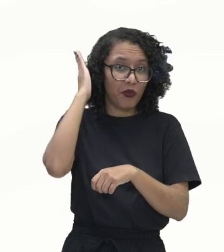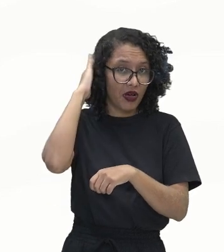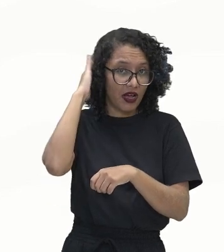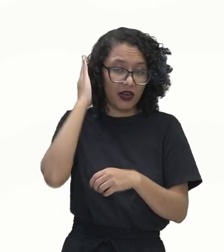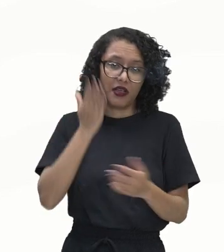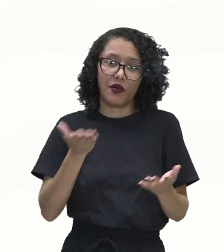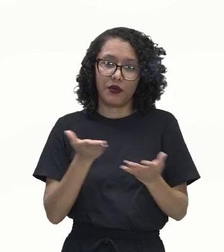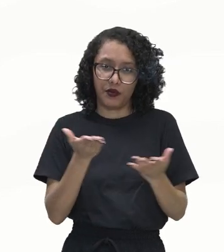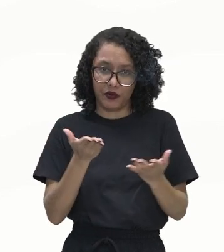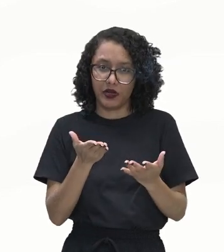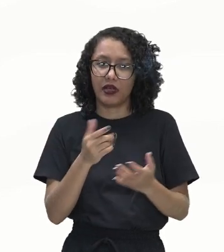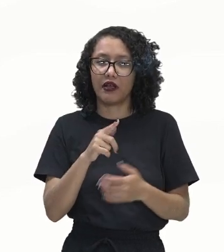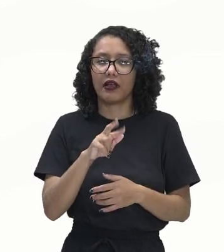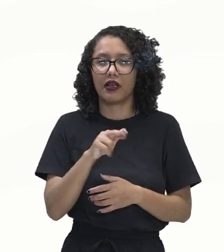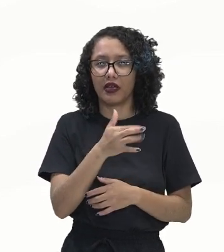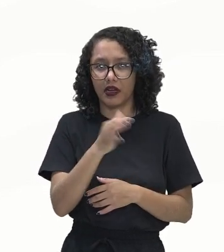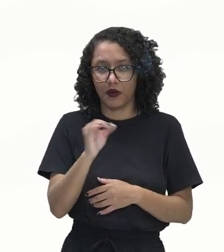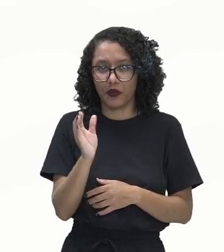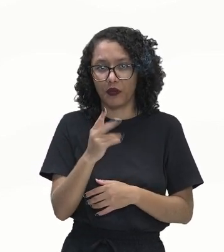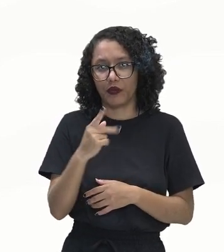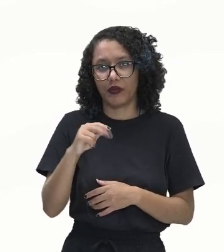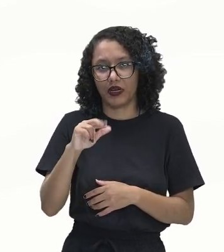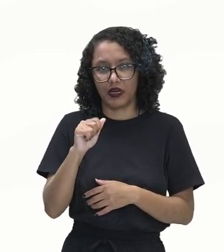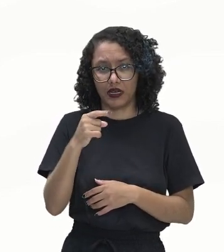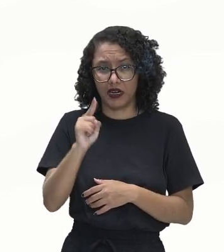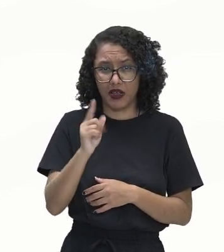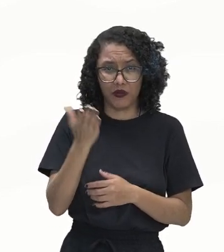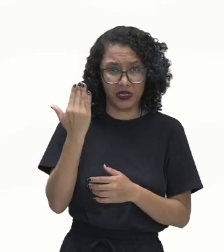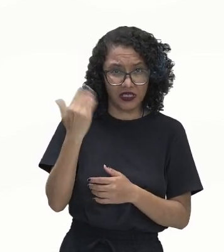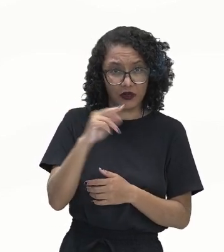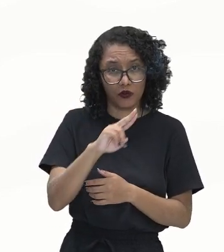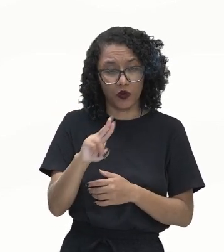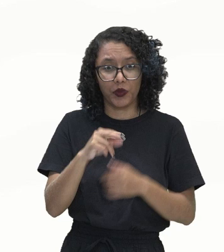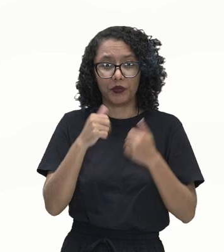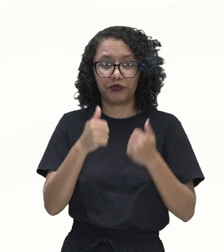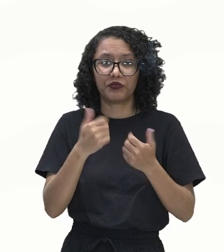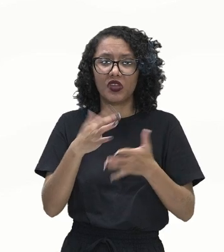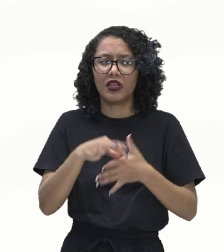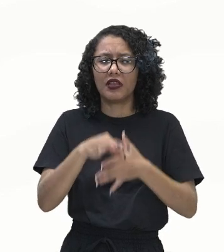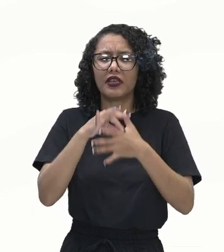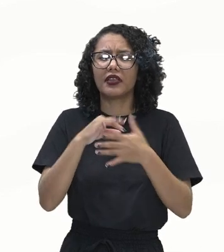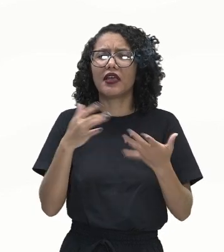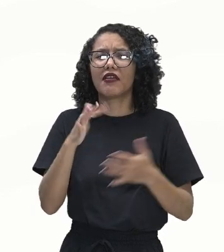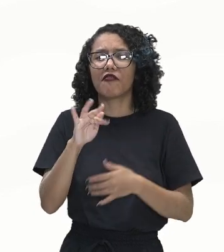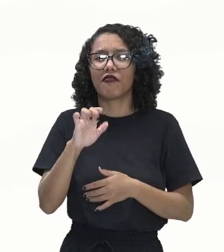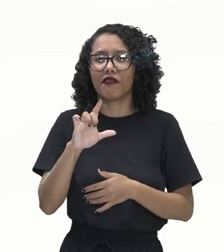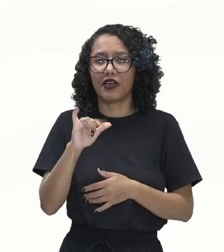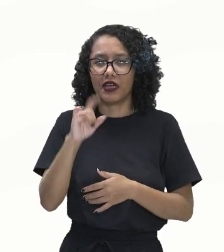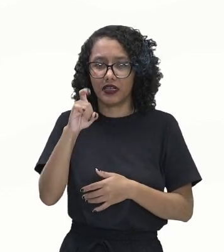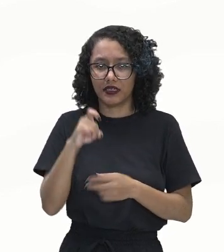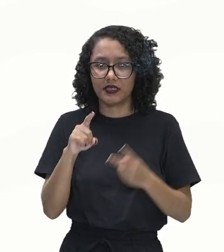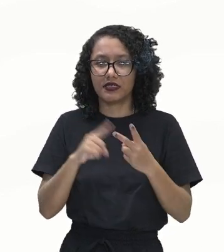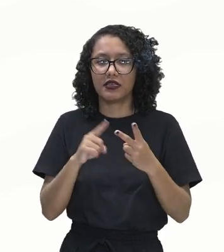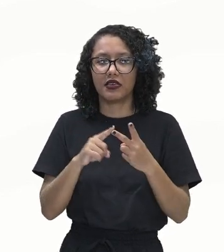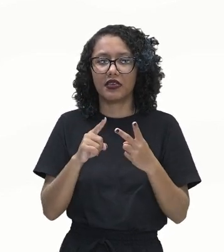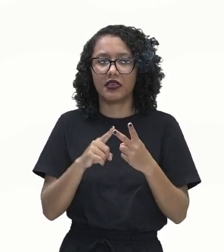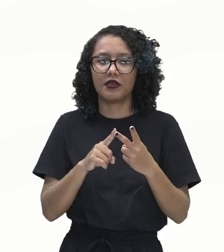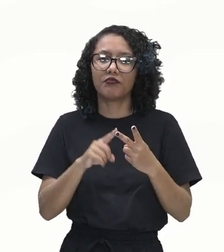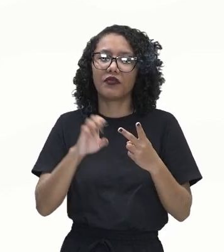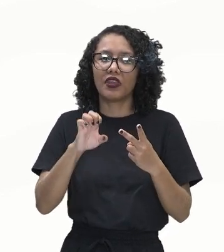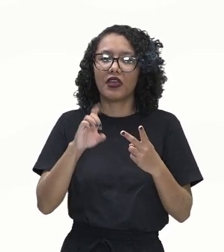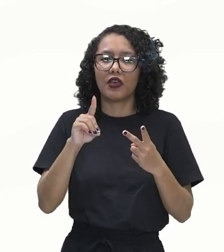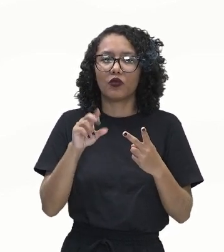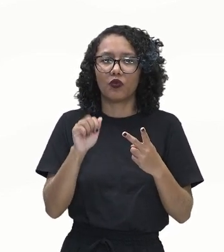do Pará, certo? Ela vai ser liderada por Félix Clemente Malcher, Eduardo Angelim e